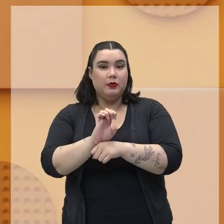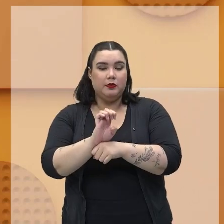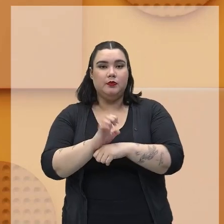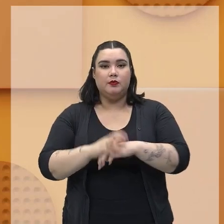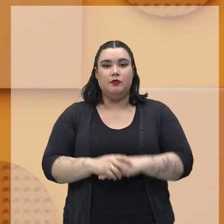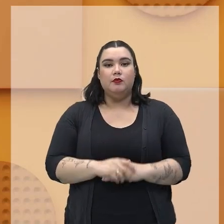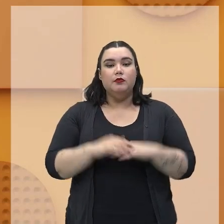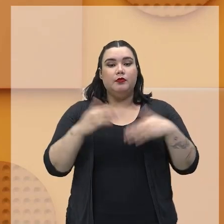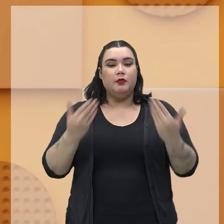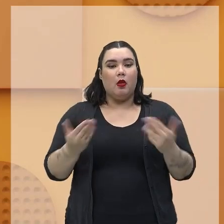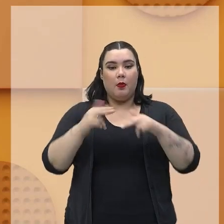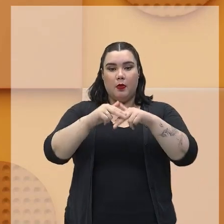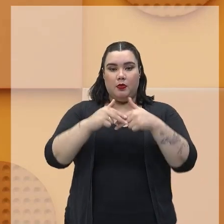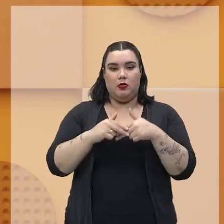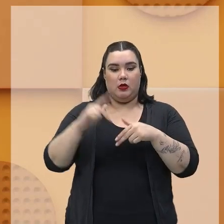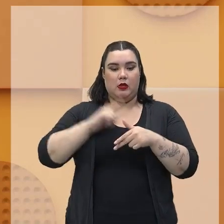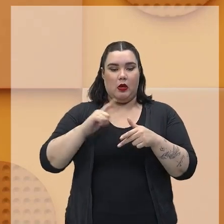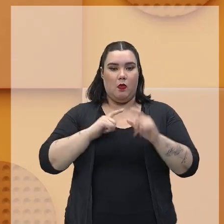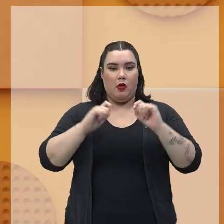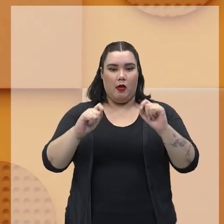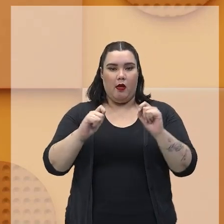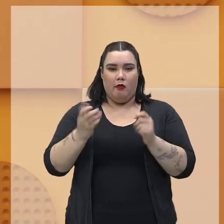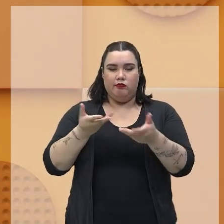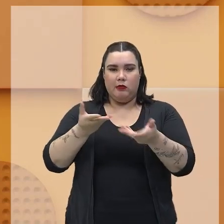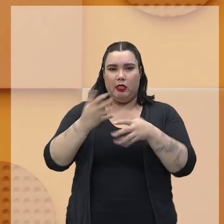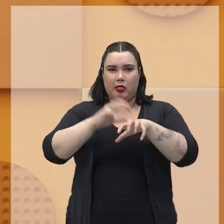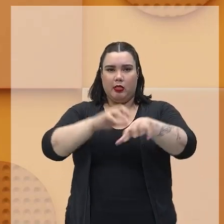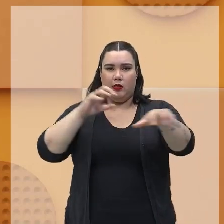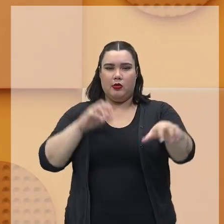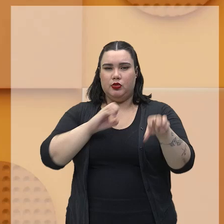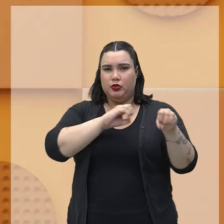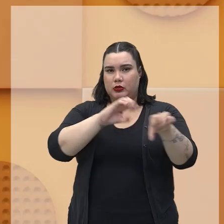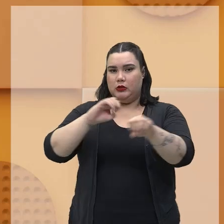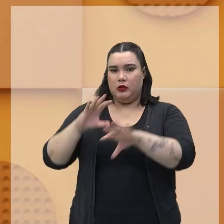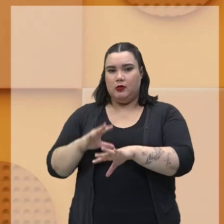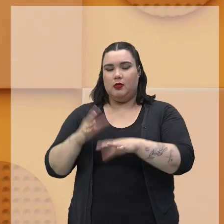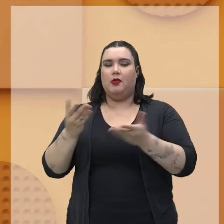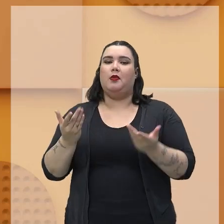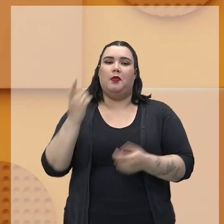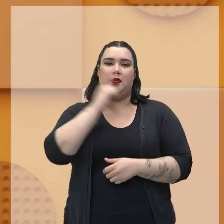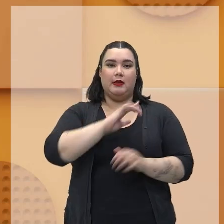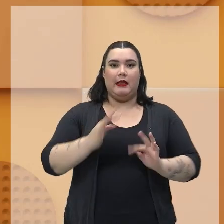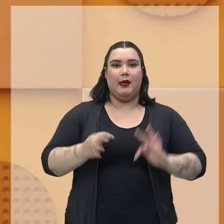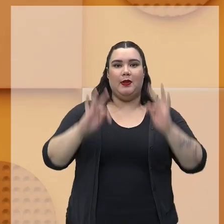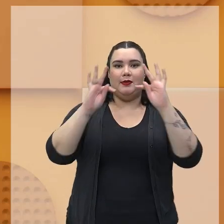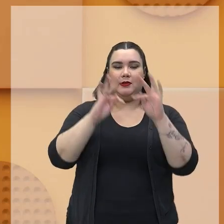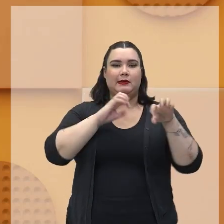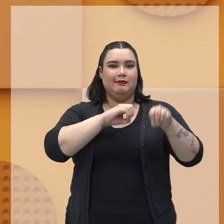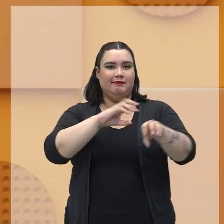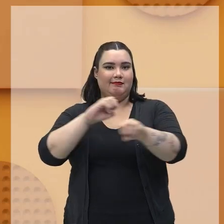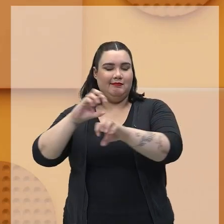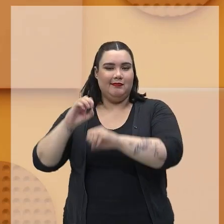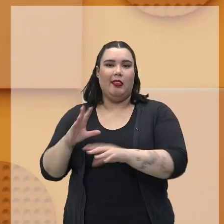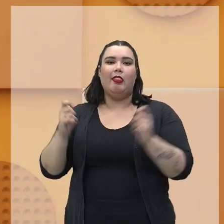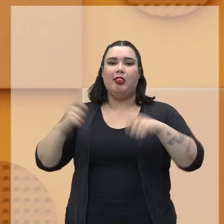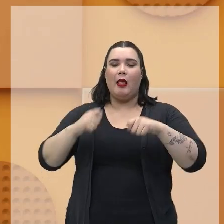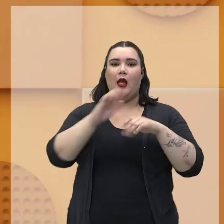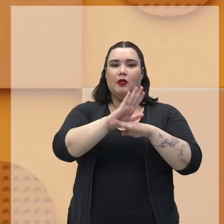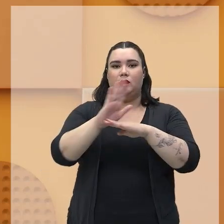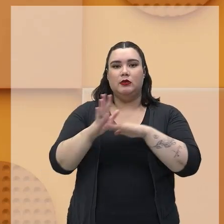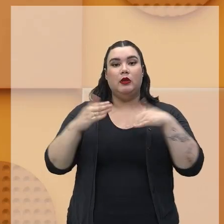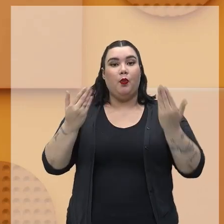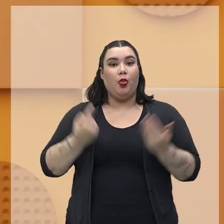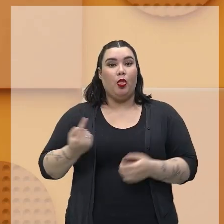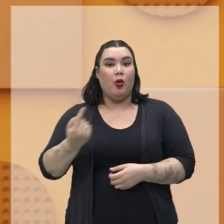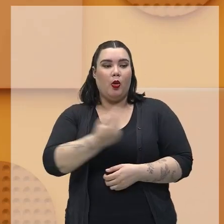por meio dessa mediação tecnológica, por assim dizer, a gente está fazendo cumprir o direito que a